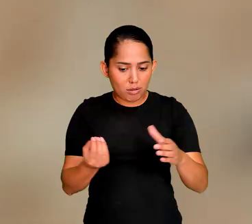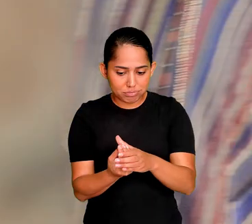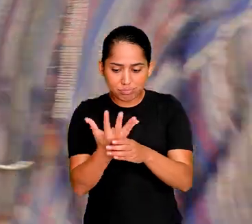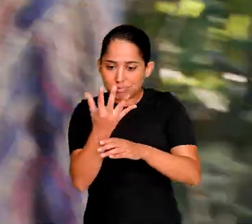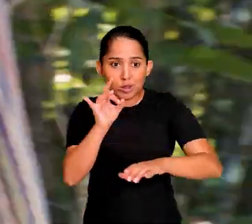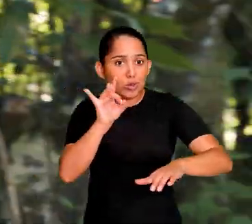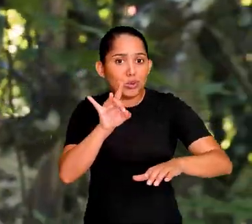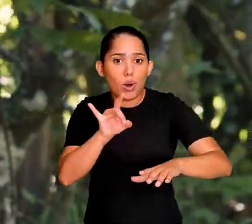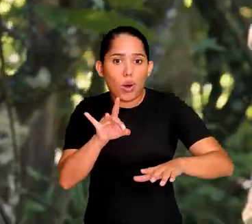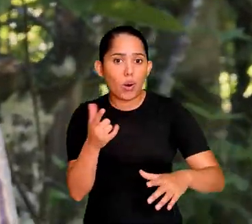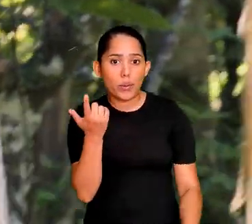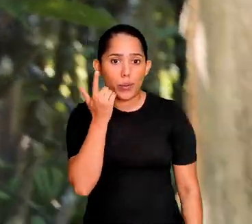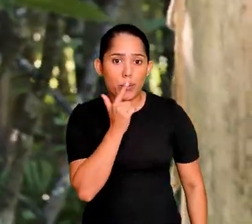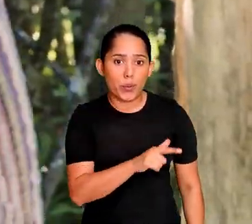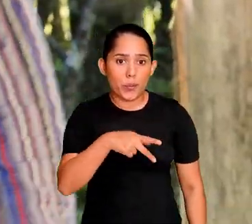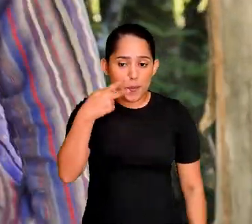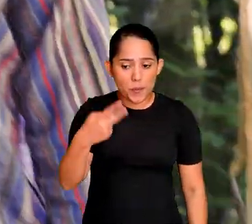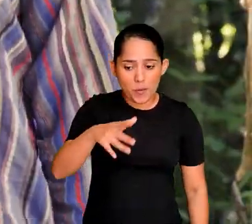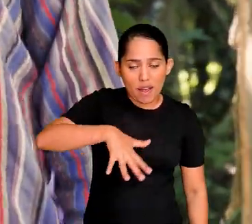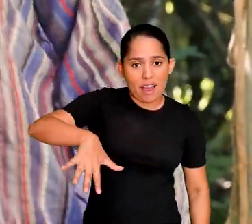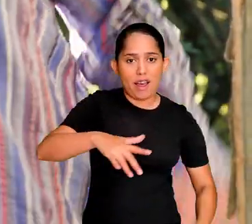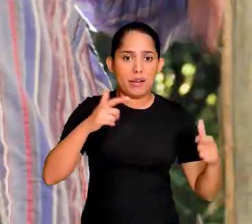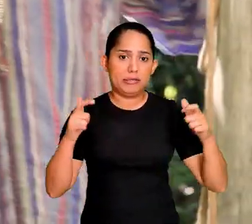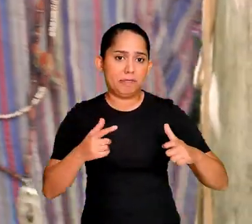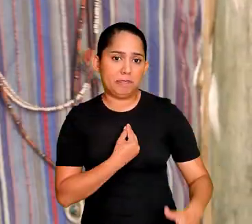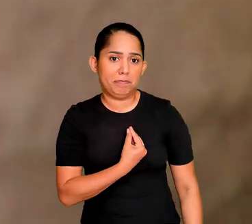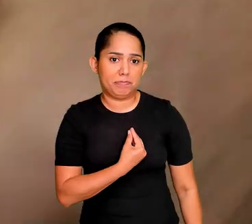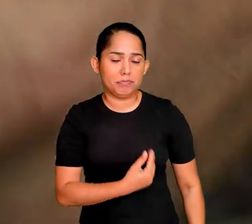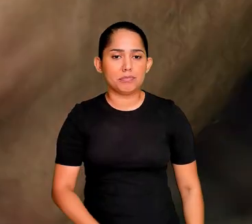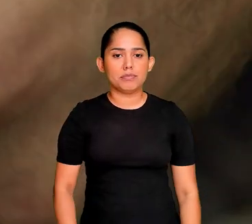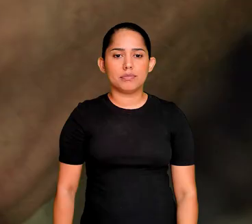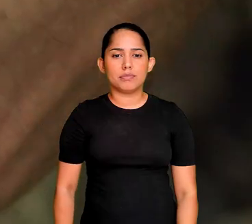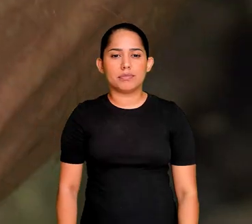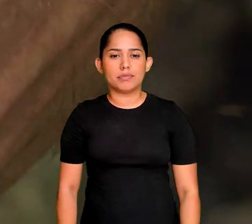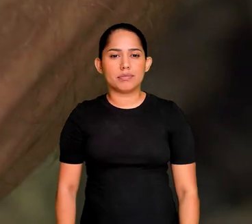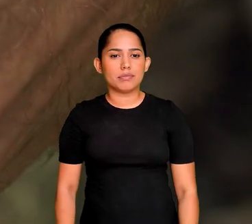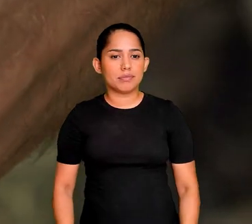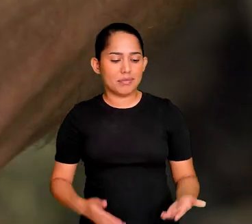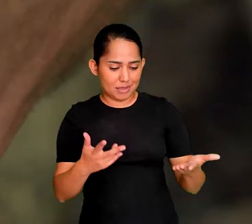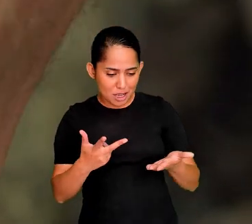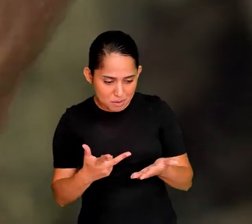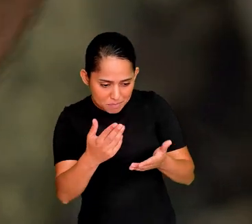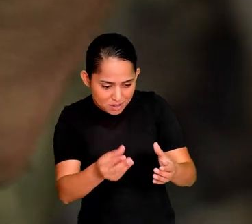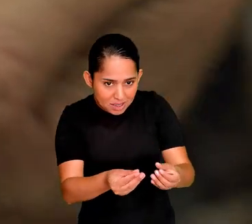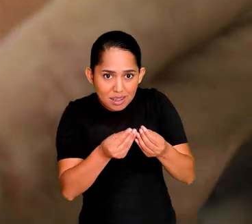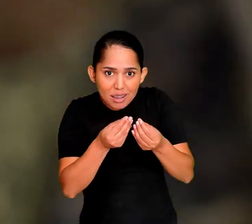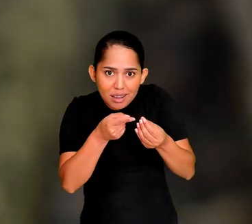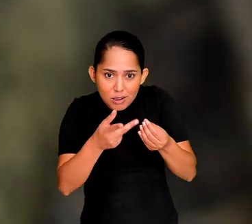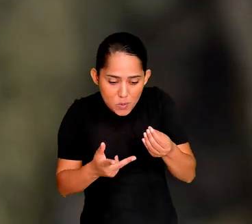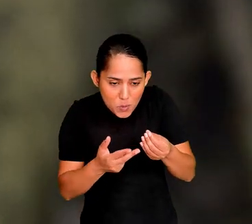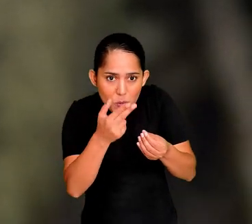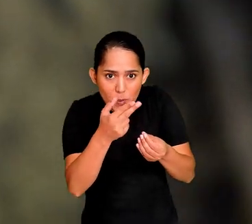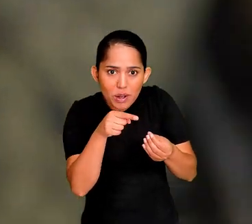sem esforço nesse nosso solo, nesse nosso habitat, né? Então aqui a gente pega, né,